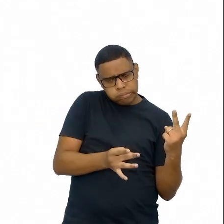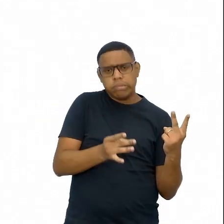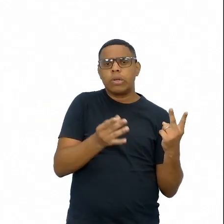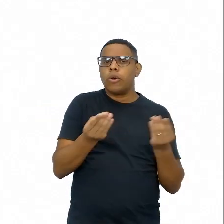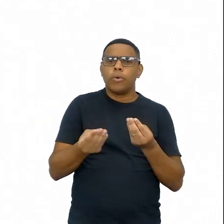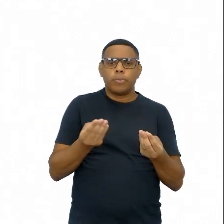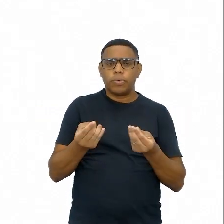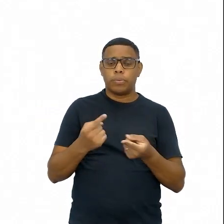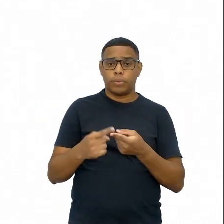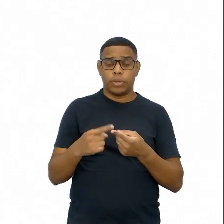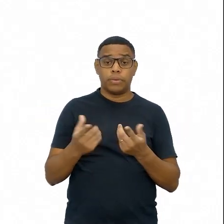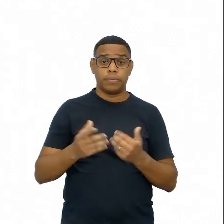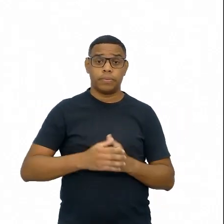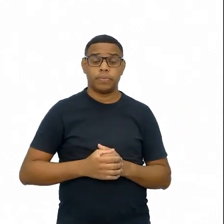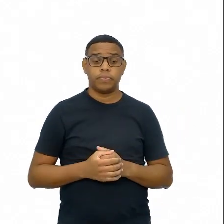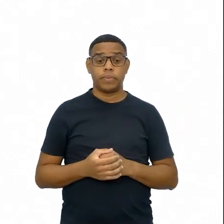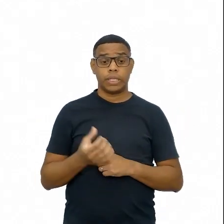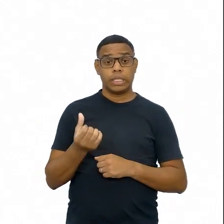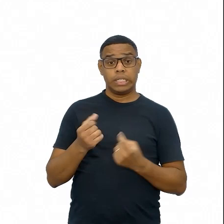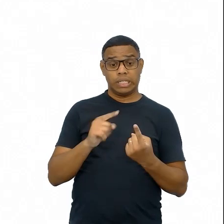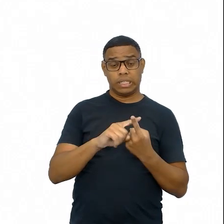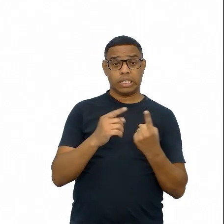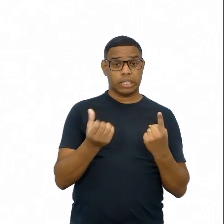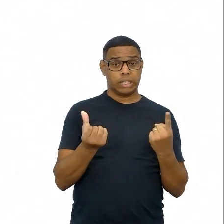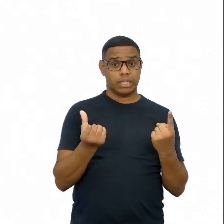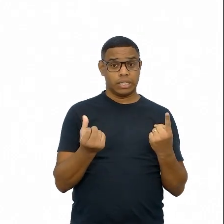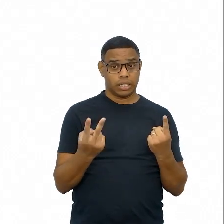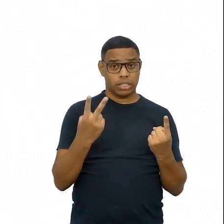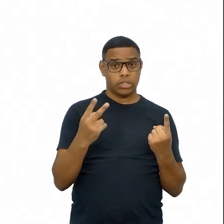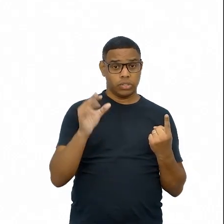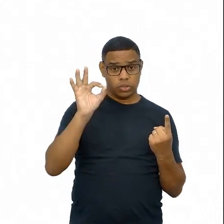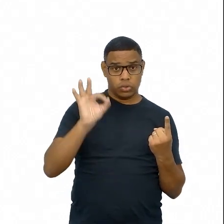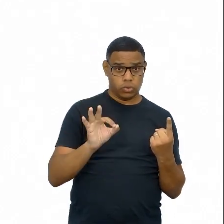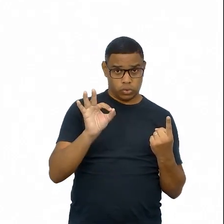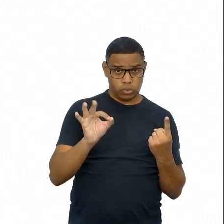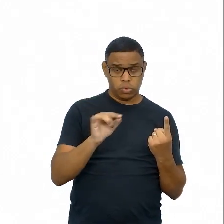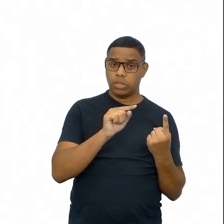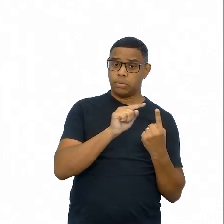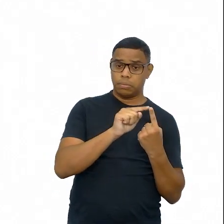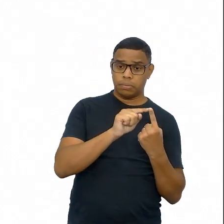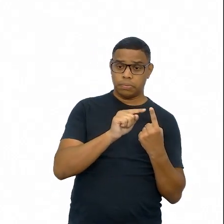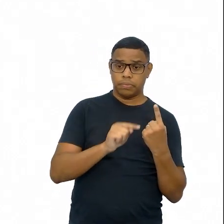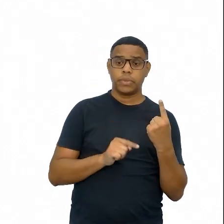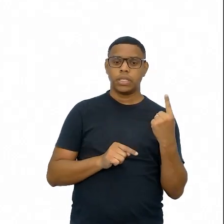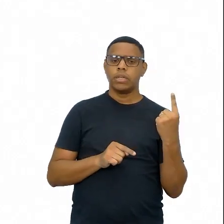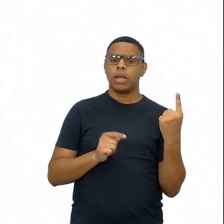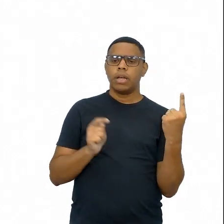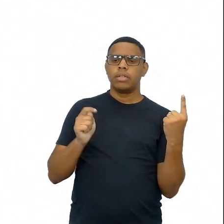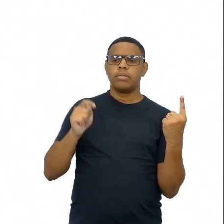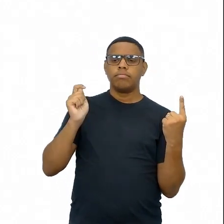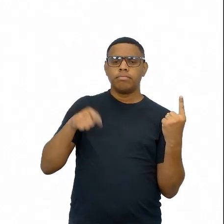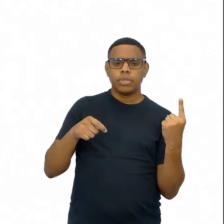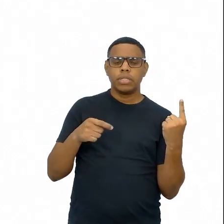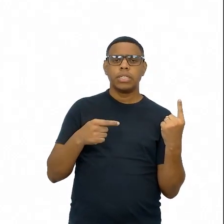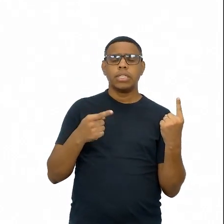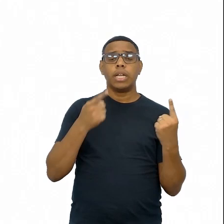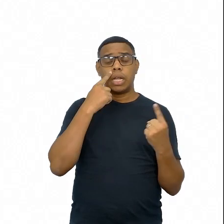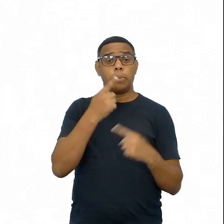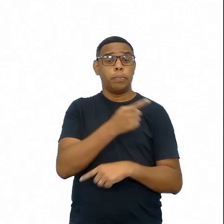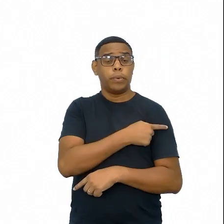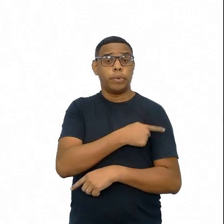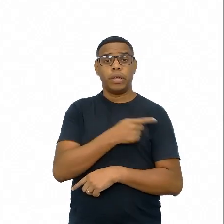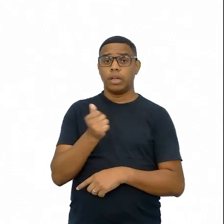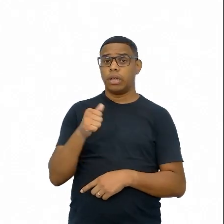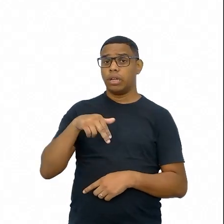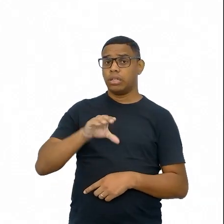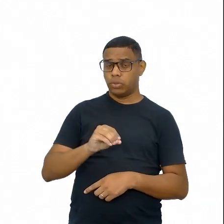né? Primeiro, com 62%, que a EF01MA05 é uma habilidade do primeiro ano, né?